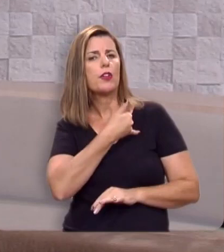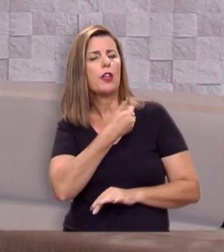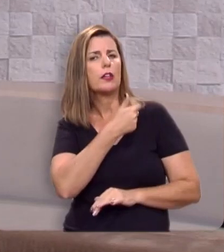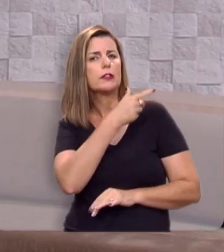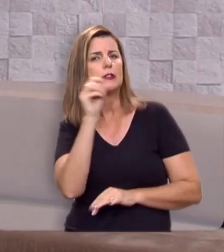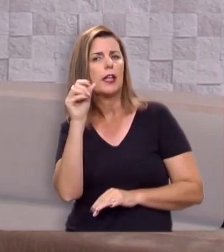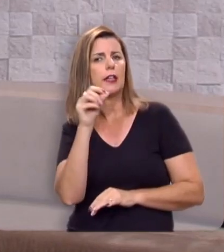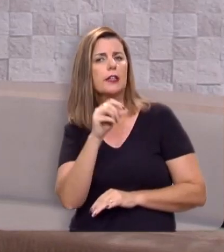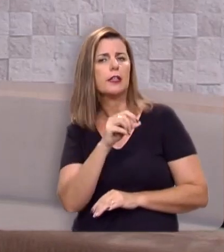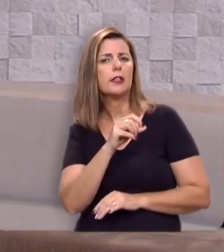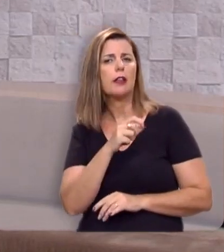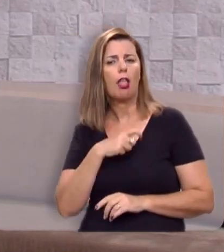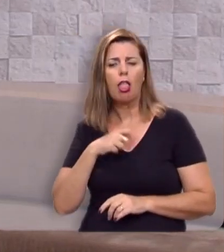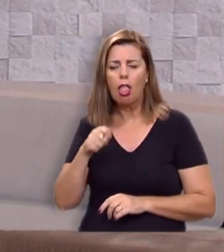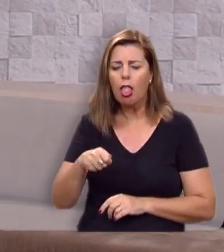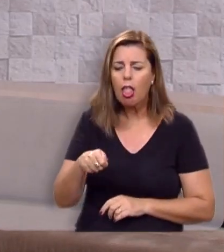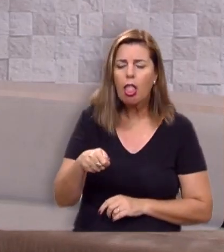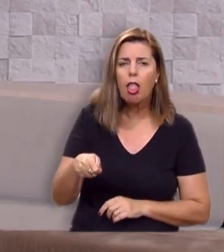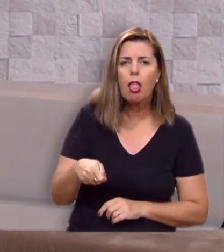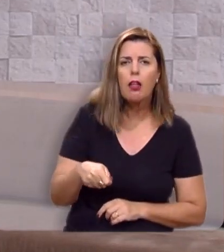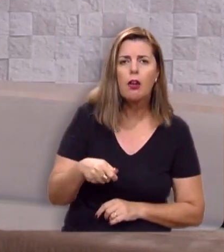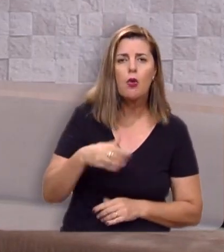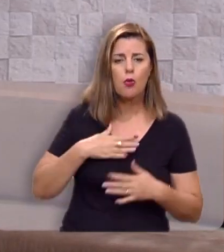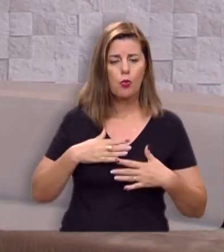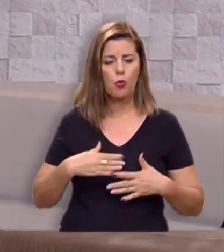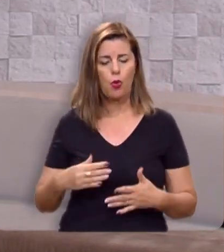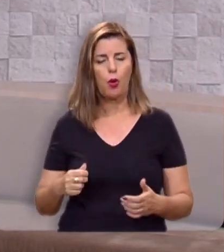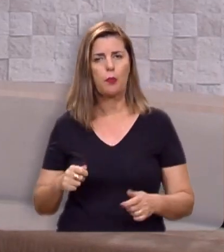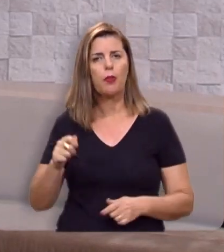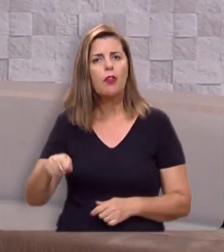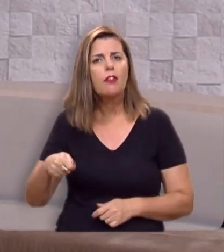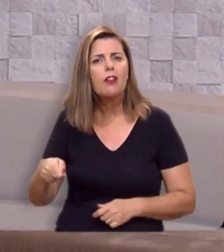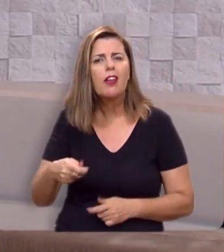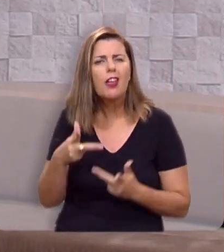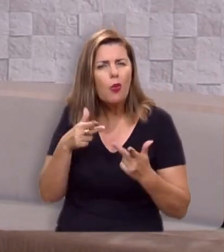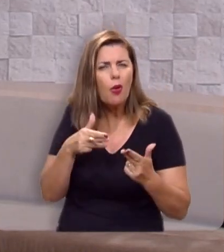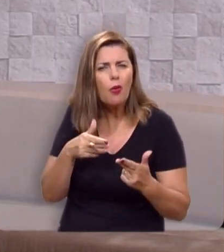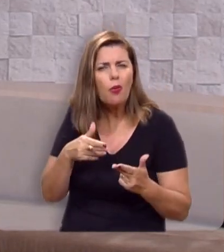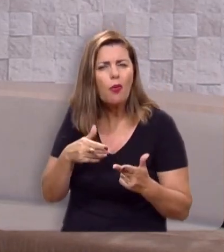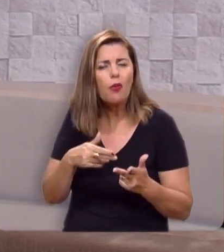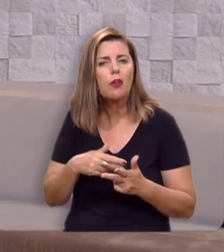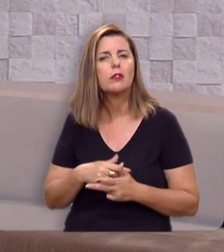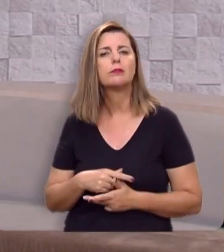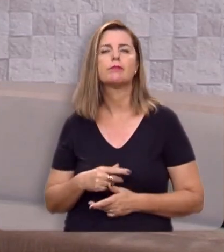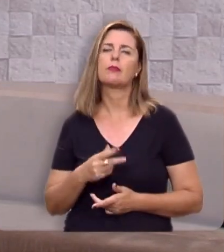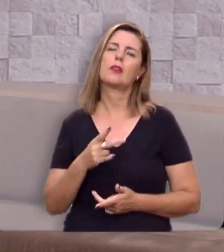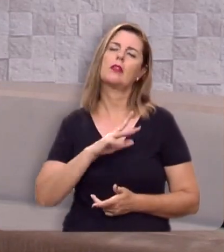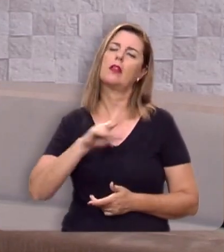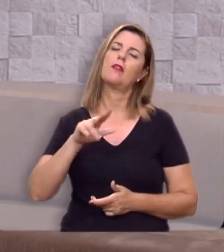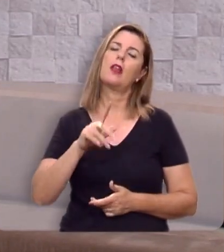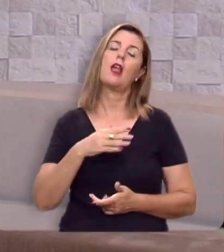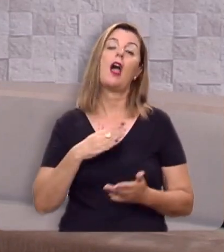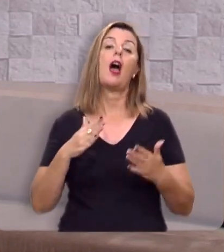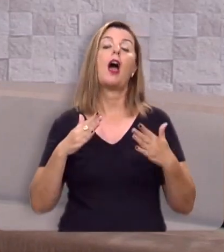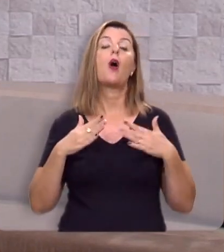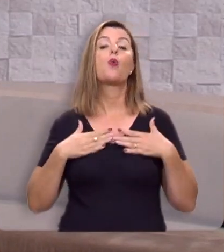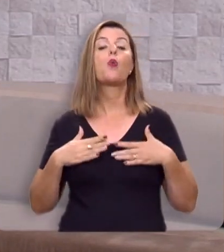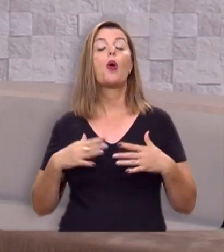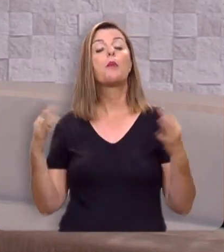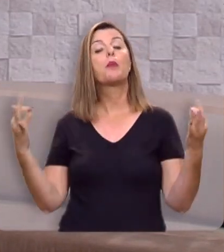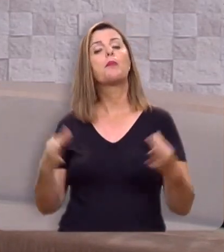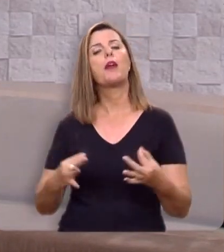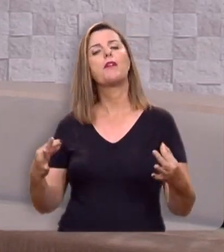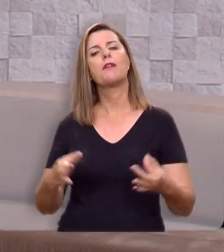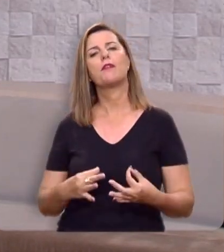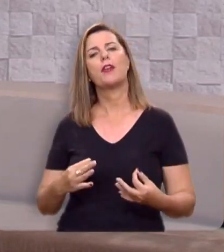anos, que anda de bengala, vai ser um vovozinho de bengala lá no céu? Não, a Bíblia diz que o nosso corpo será